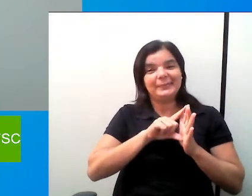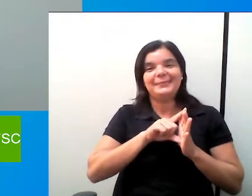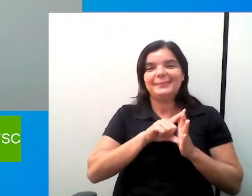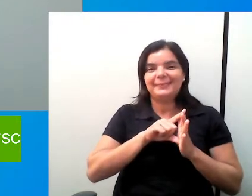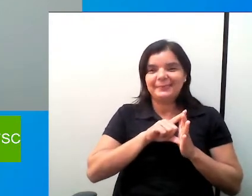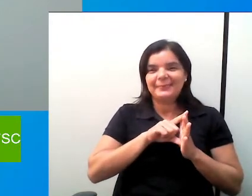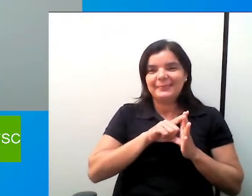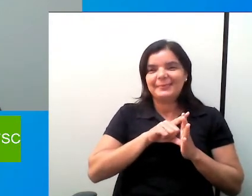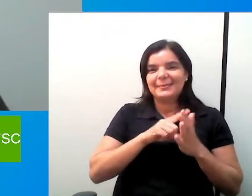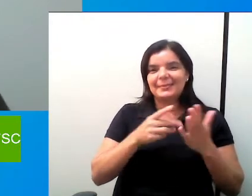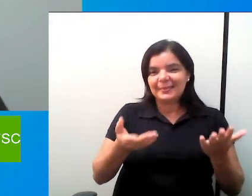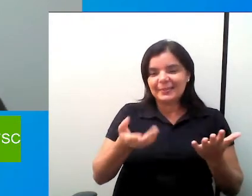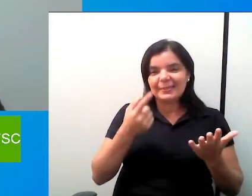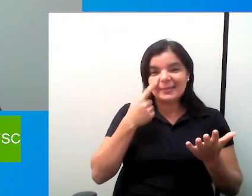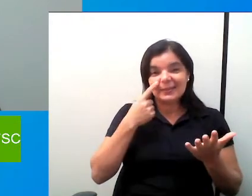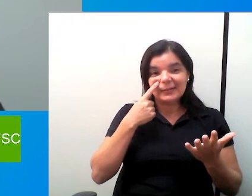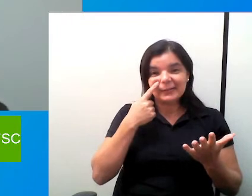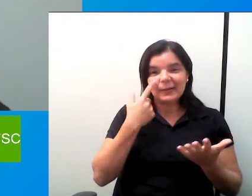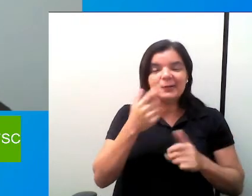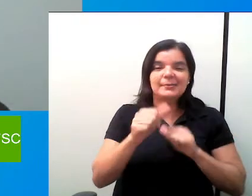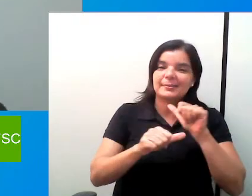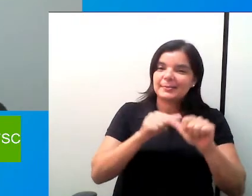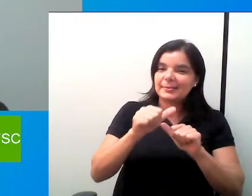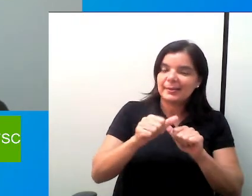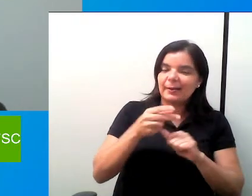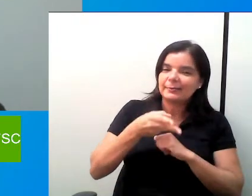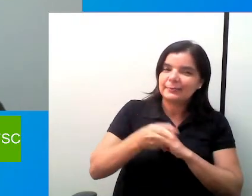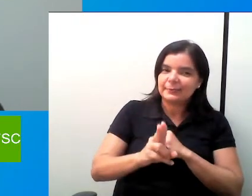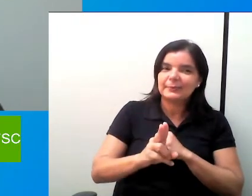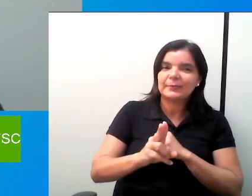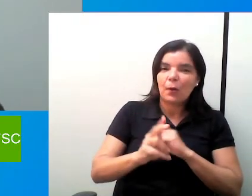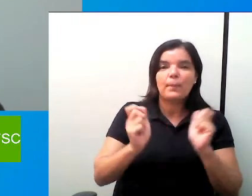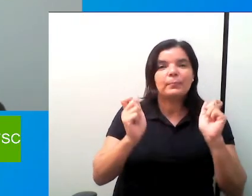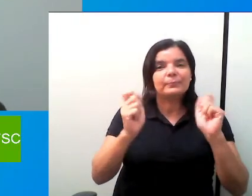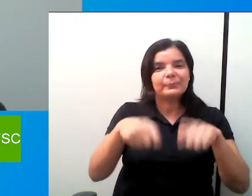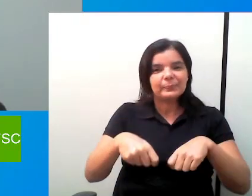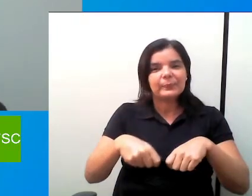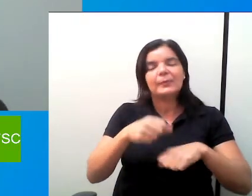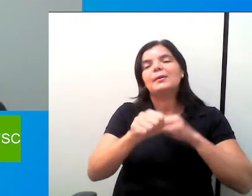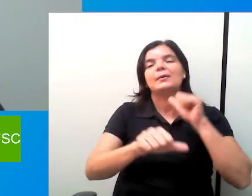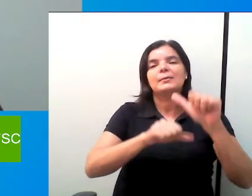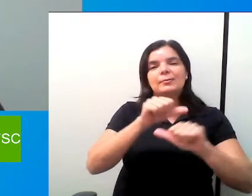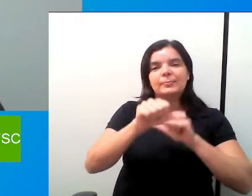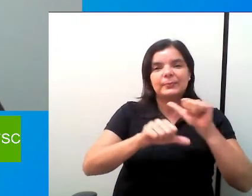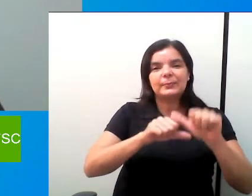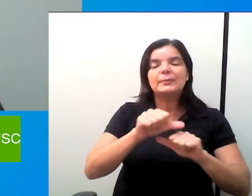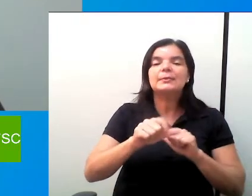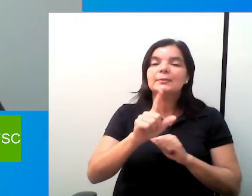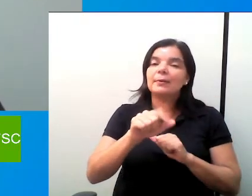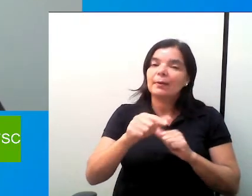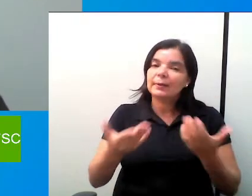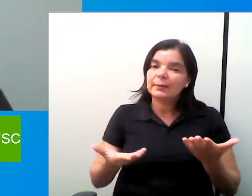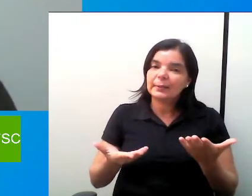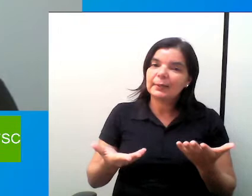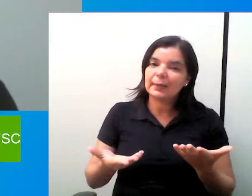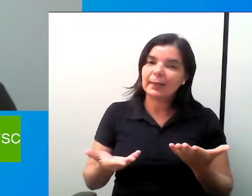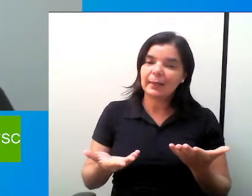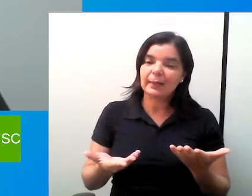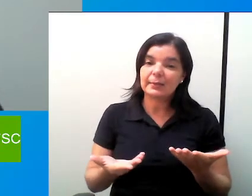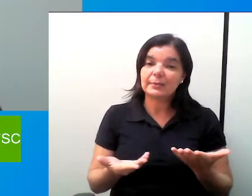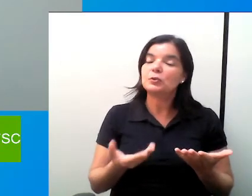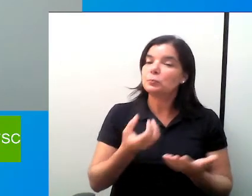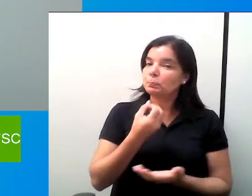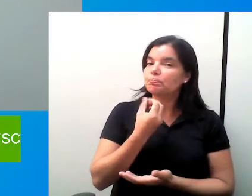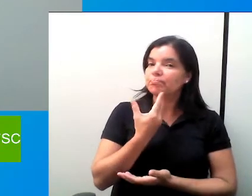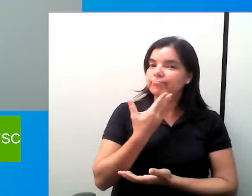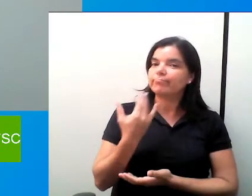enfim, né, e essa mutação, essa constante possibilidade de mudança que é o grande, grande riqueza, né, que a